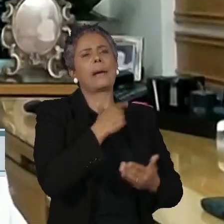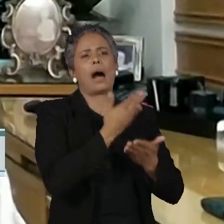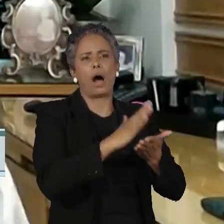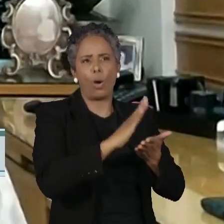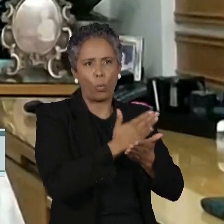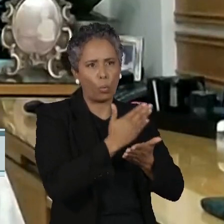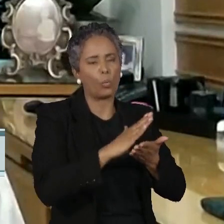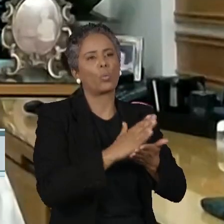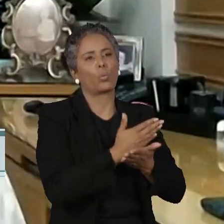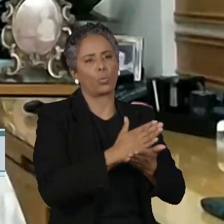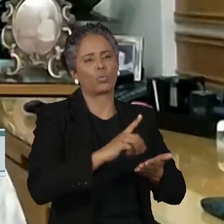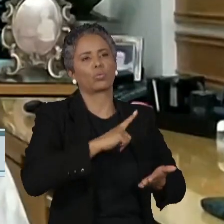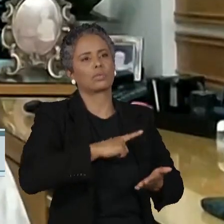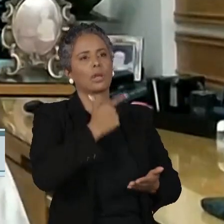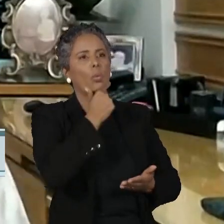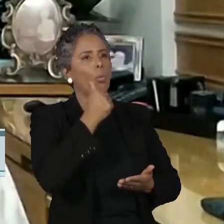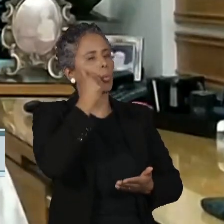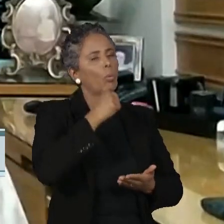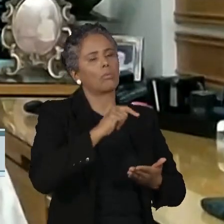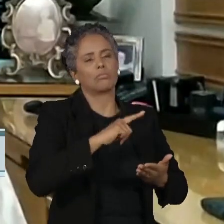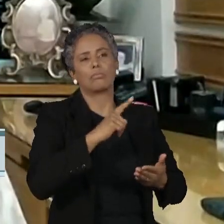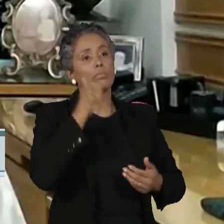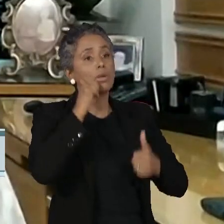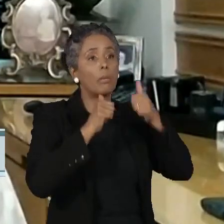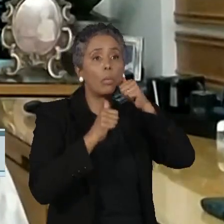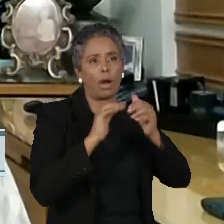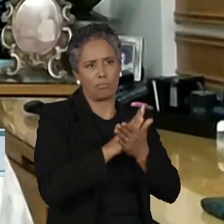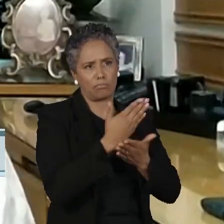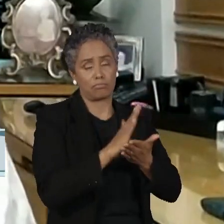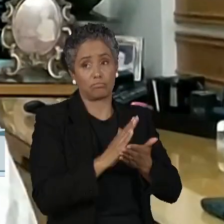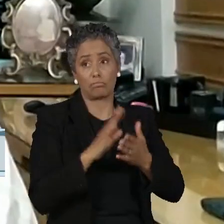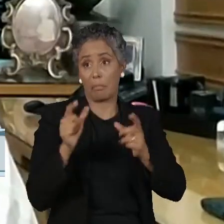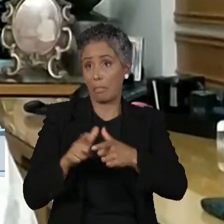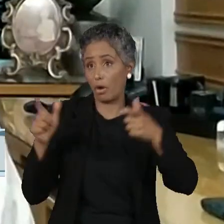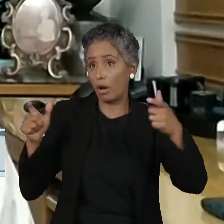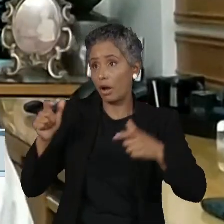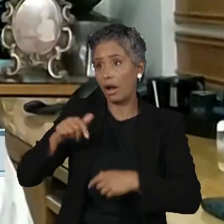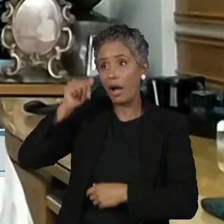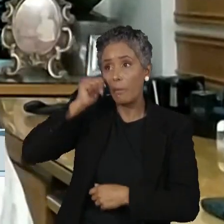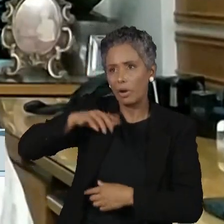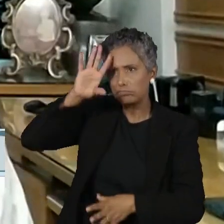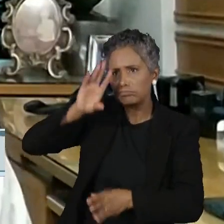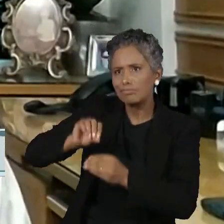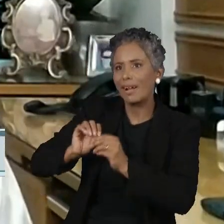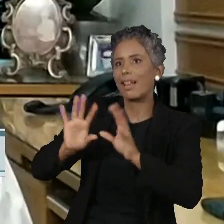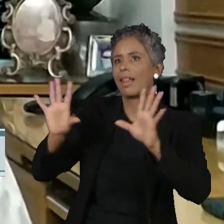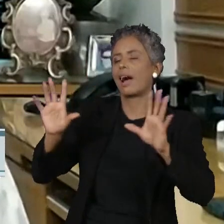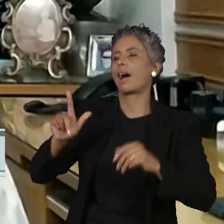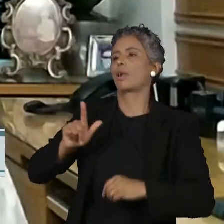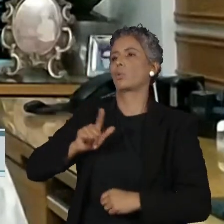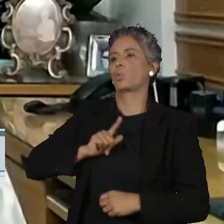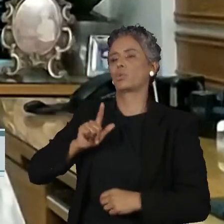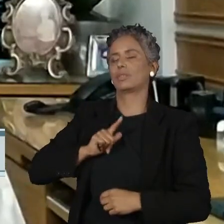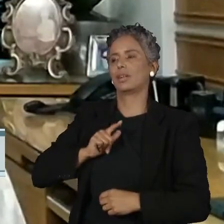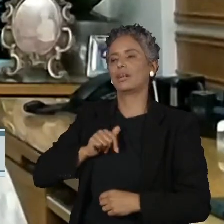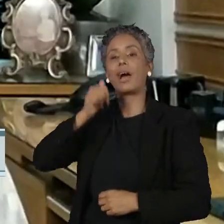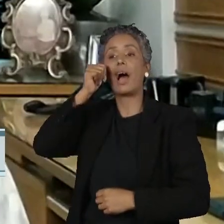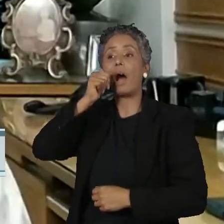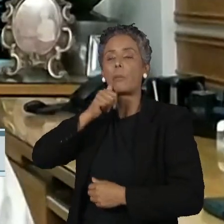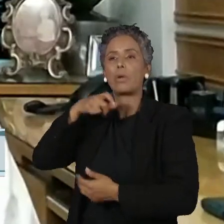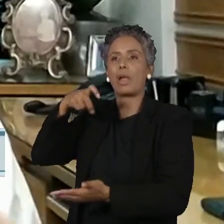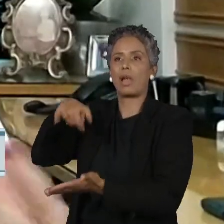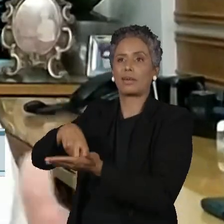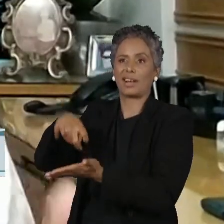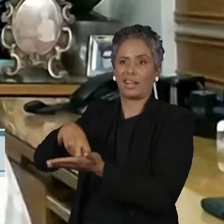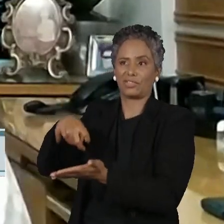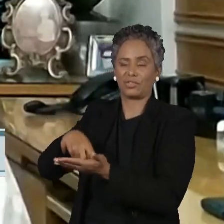mulheres ainda entendem que essa posição de submissão ao homem lhe traz